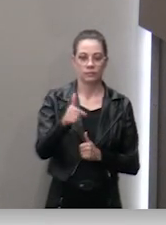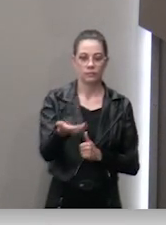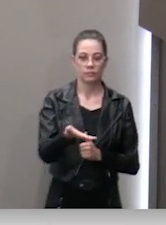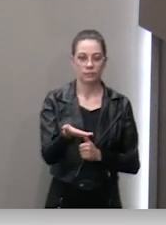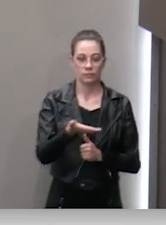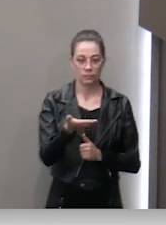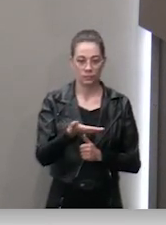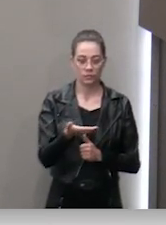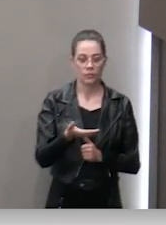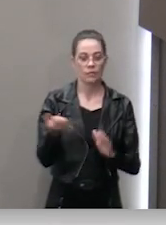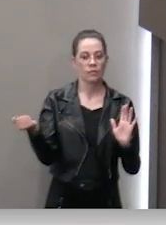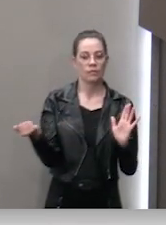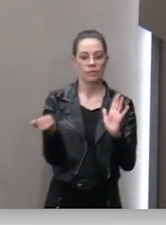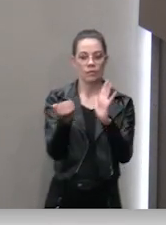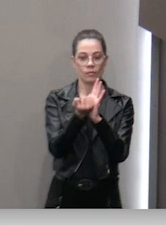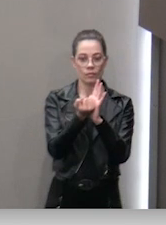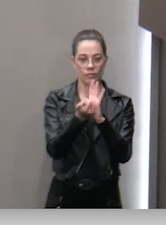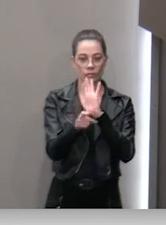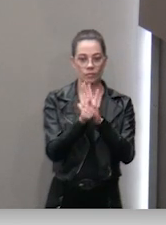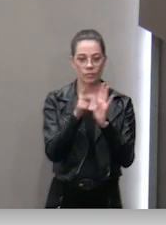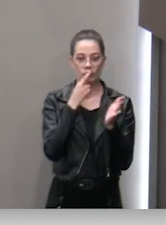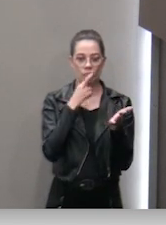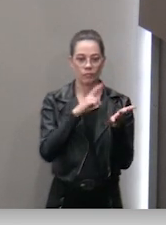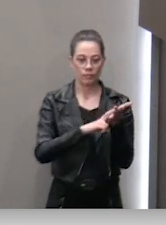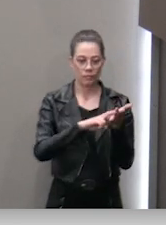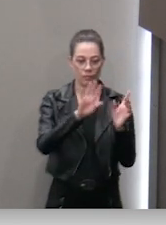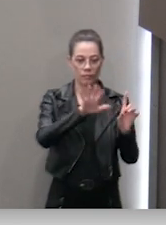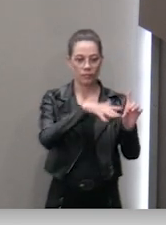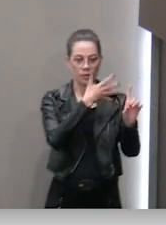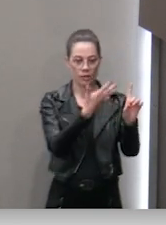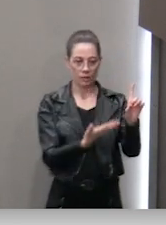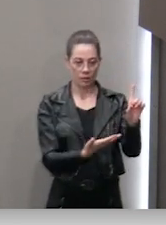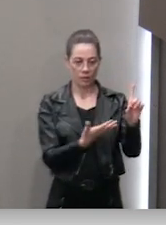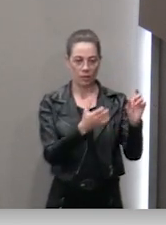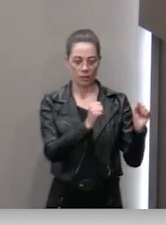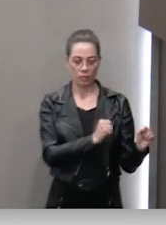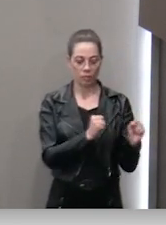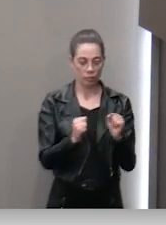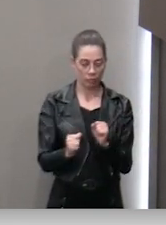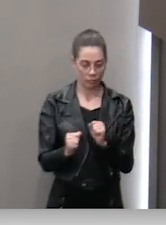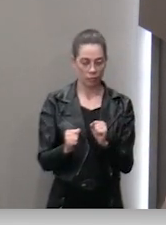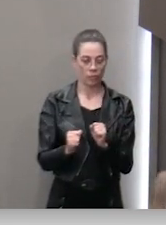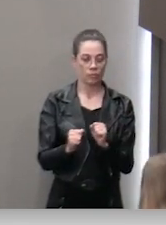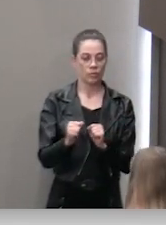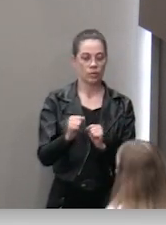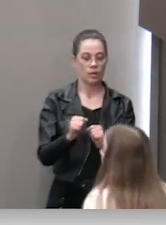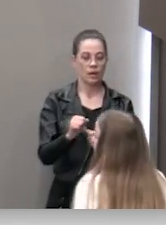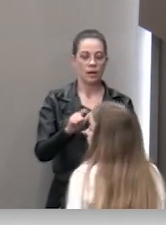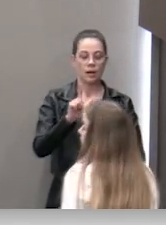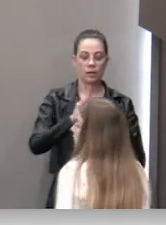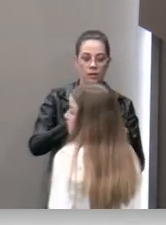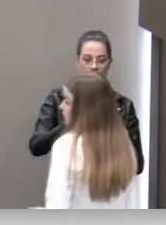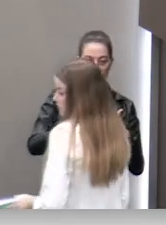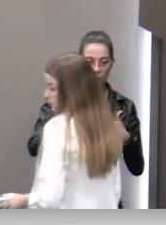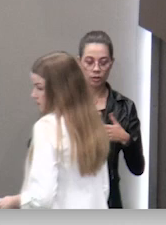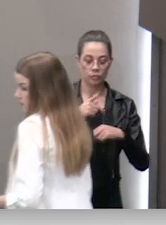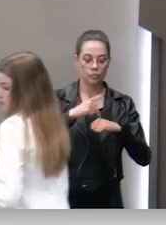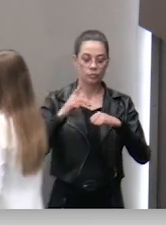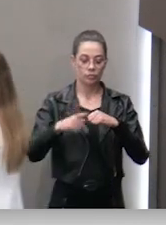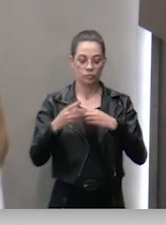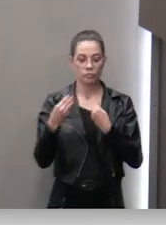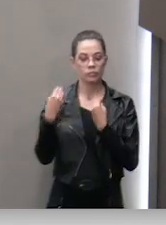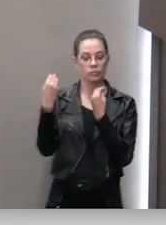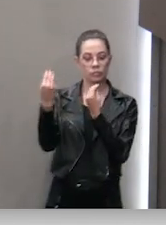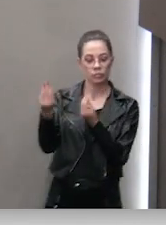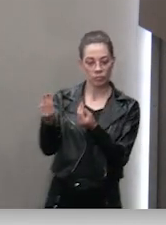Agora, para simbolizar e registrar a homenagem, o Poder Legislativo do município de Passo Fundo